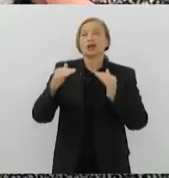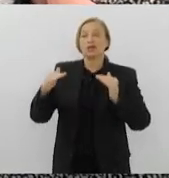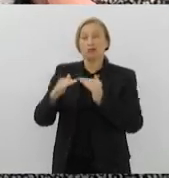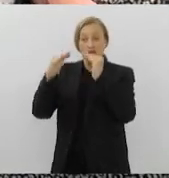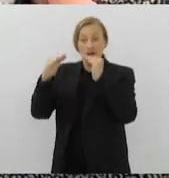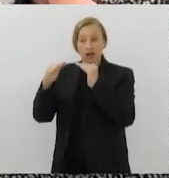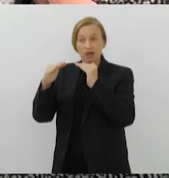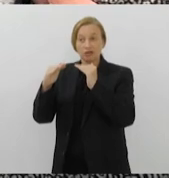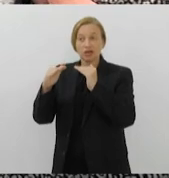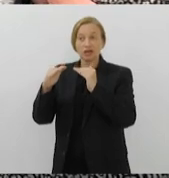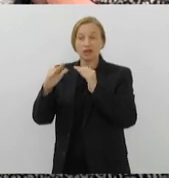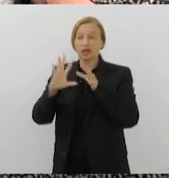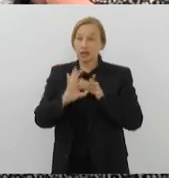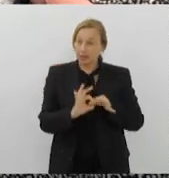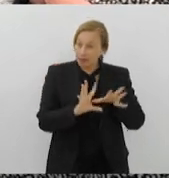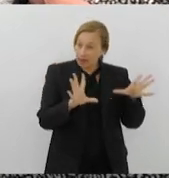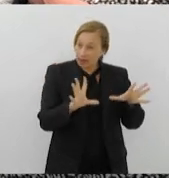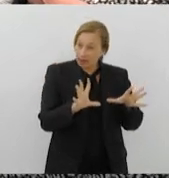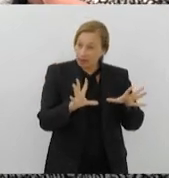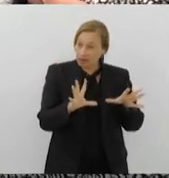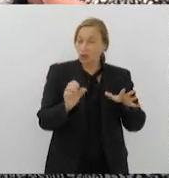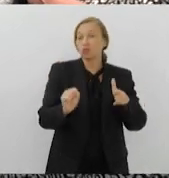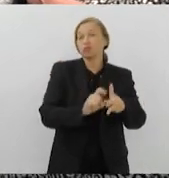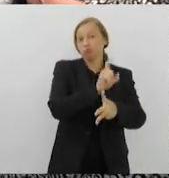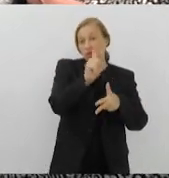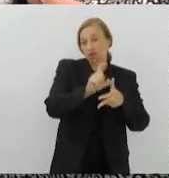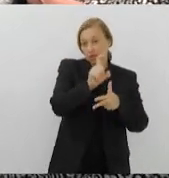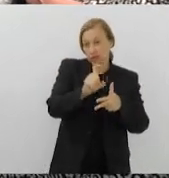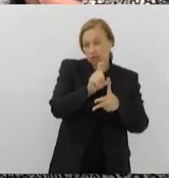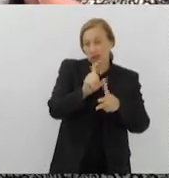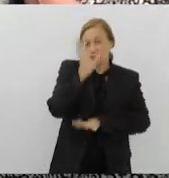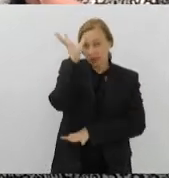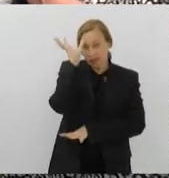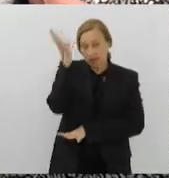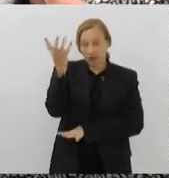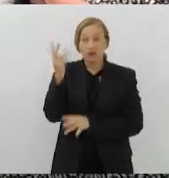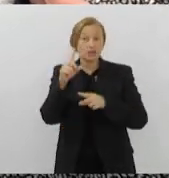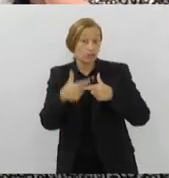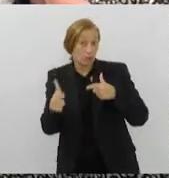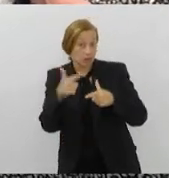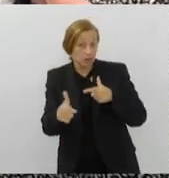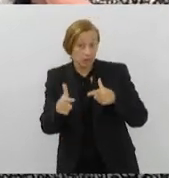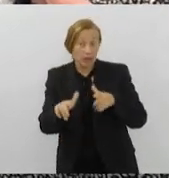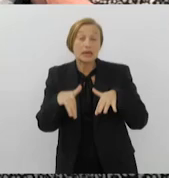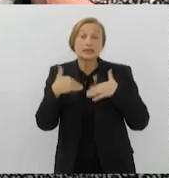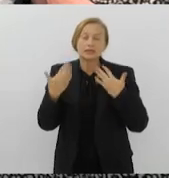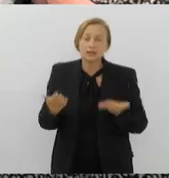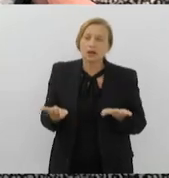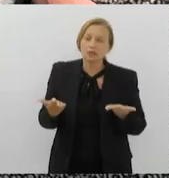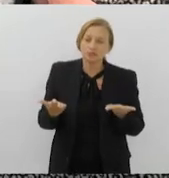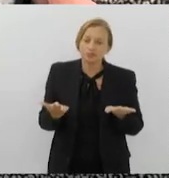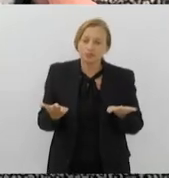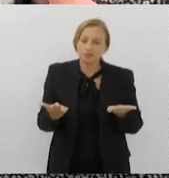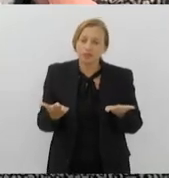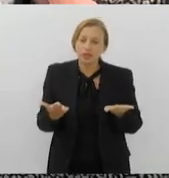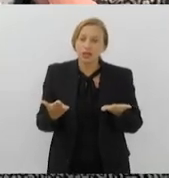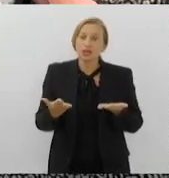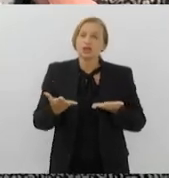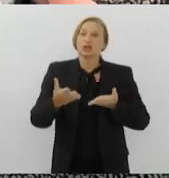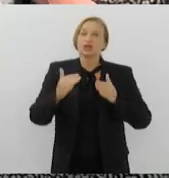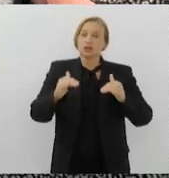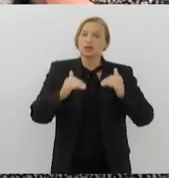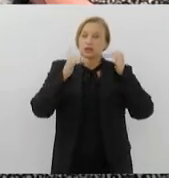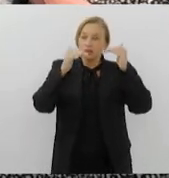respaldo ao Executivo a tentar dar solução a esse problema. Então, com Vossa Excelência,